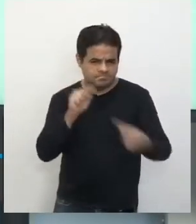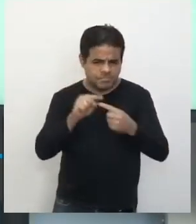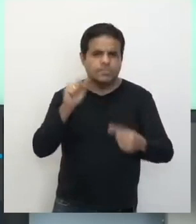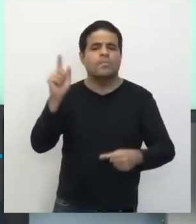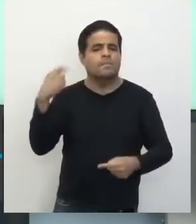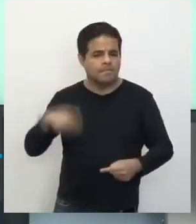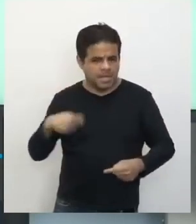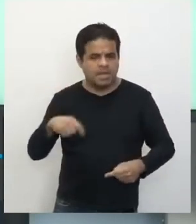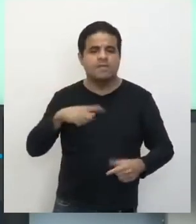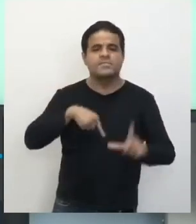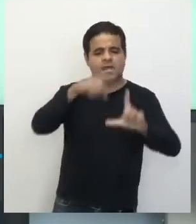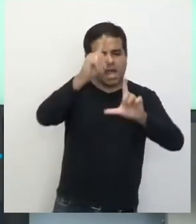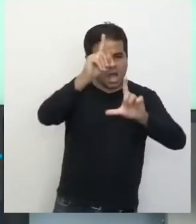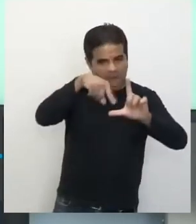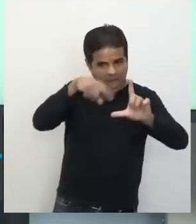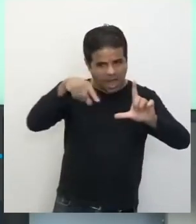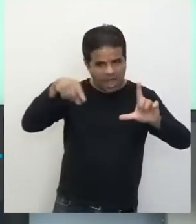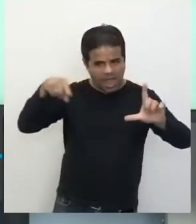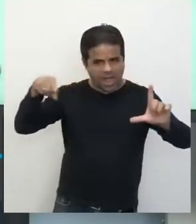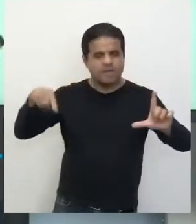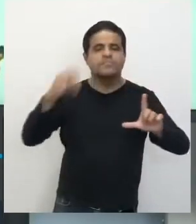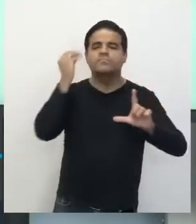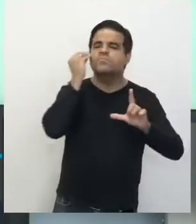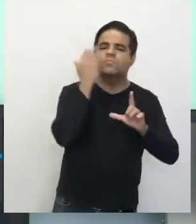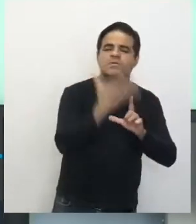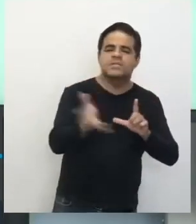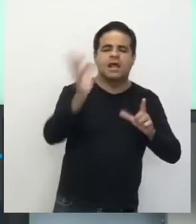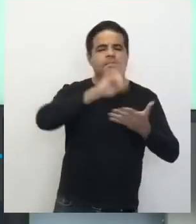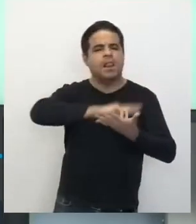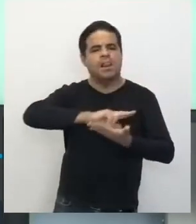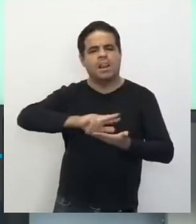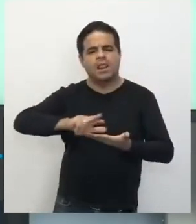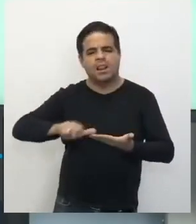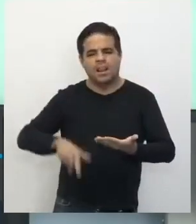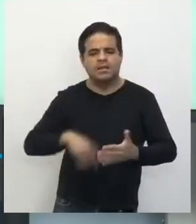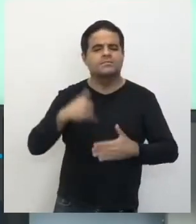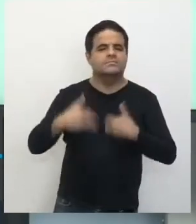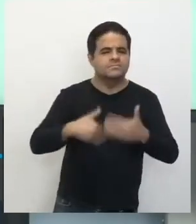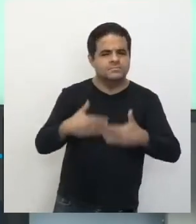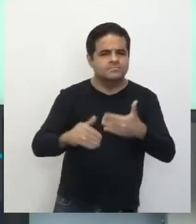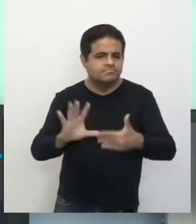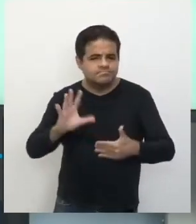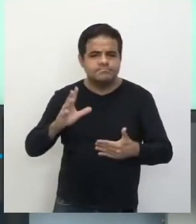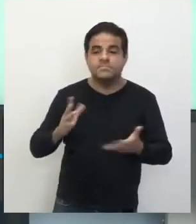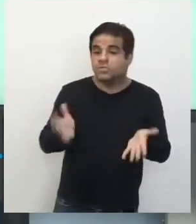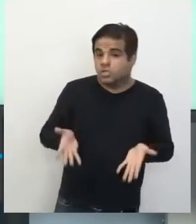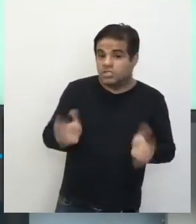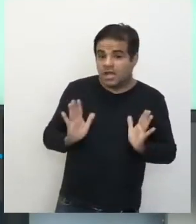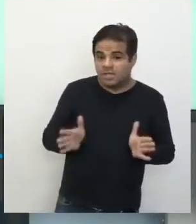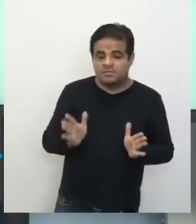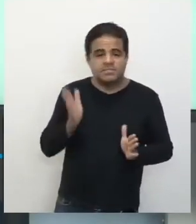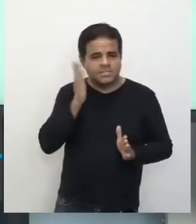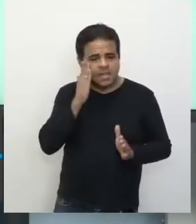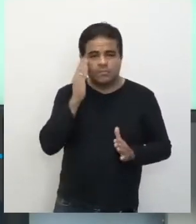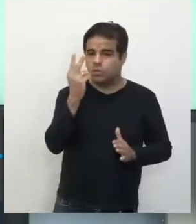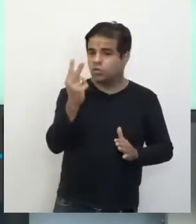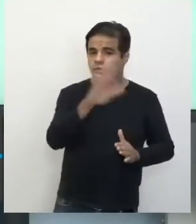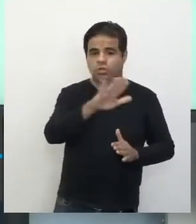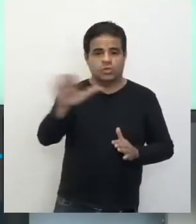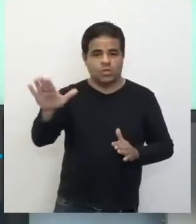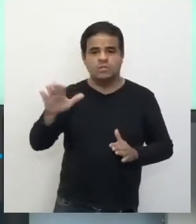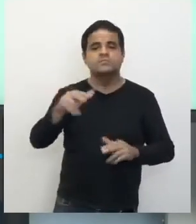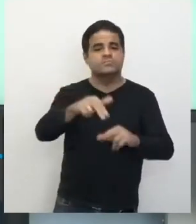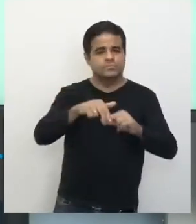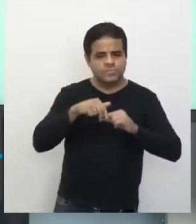gente tem que fazer gráfico para demonstrar essa infinidade de soluções. Só que a gente já sabe que basta 2. Então, por